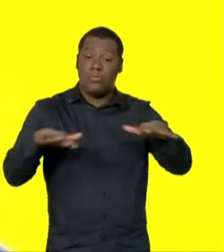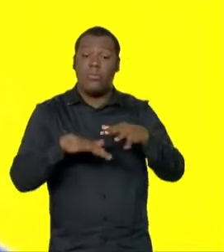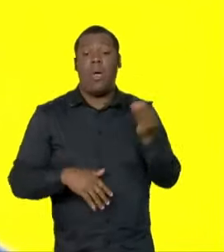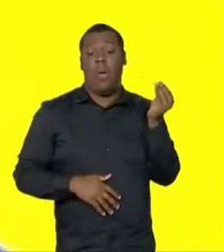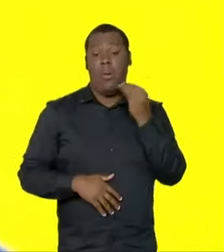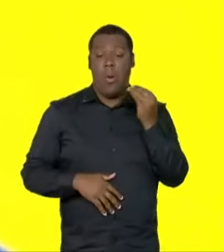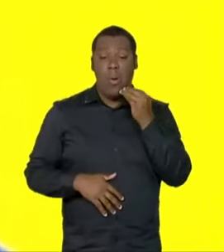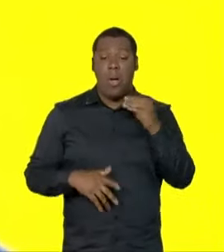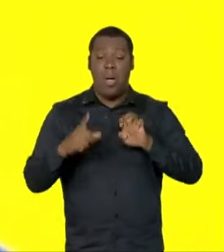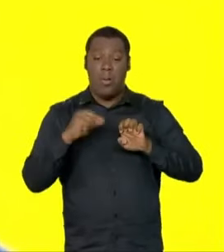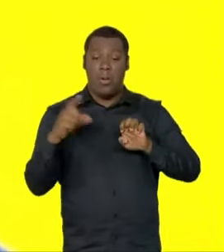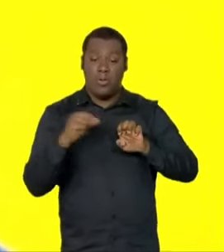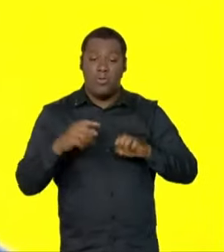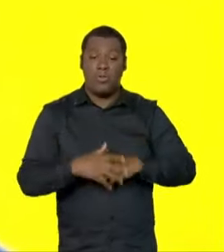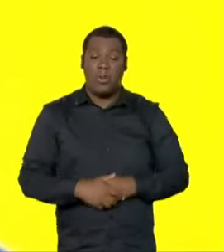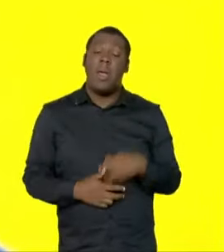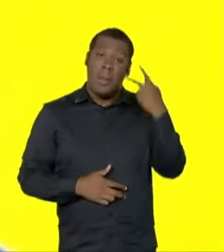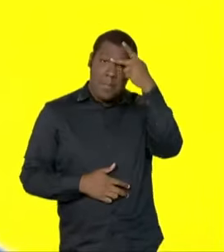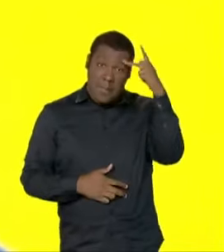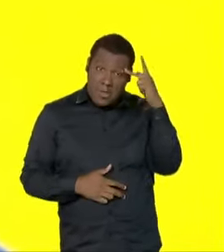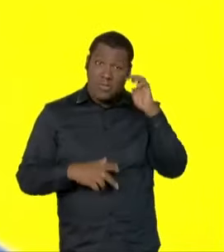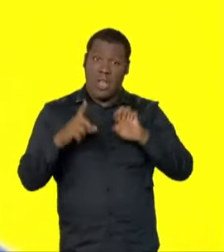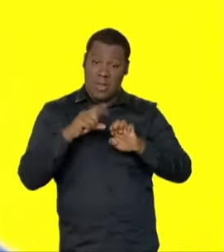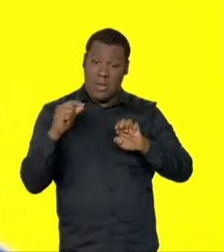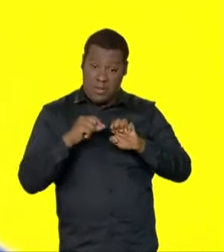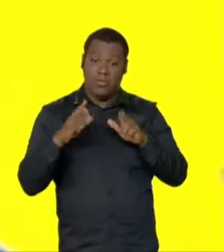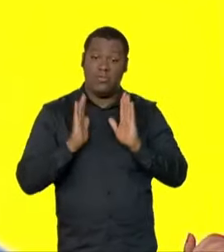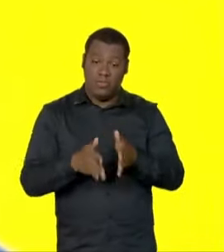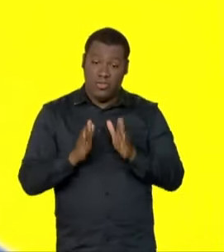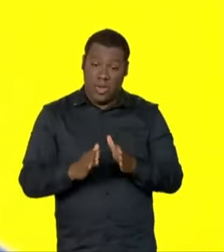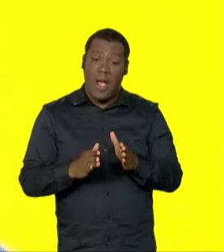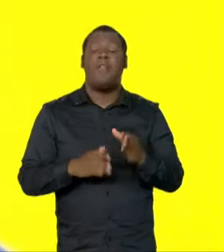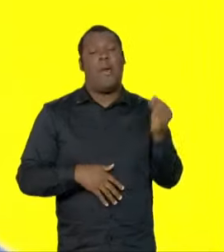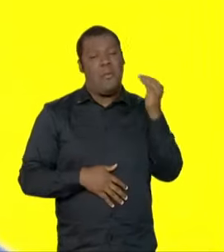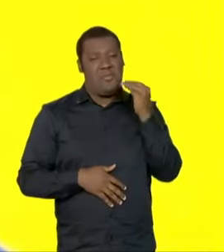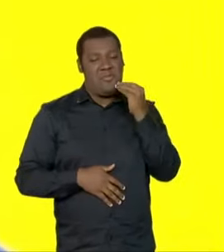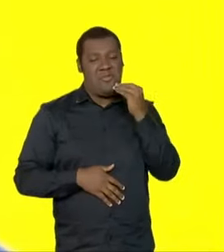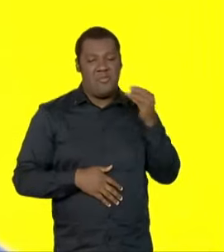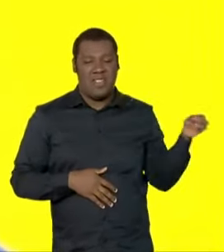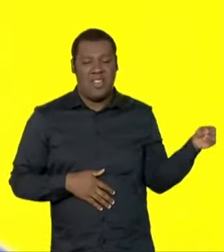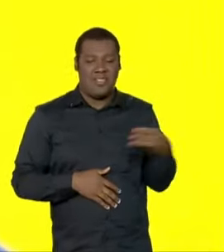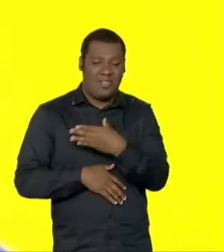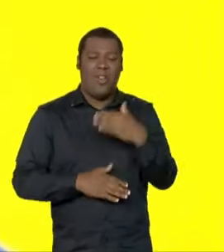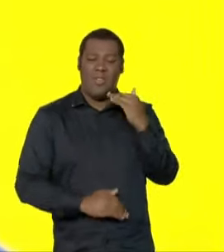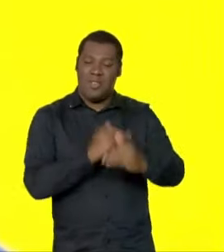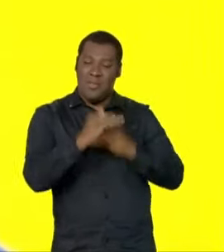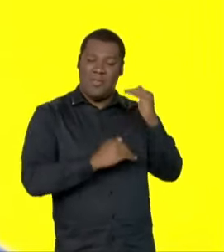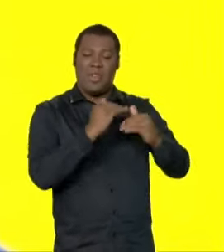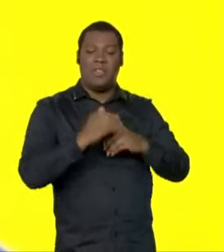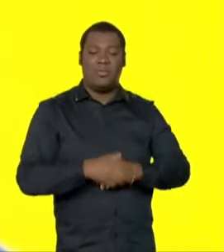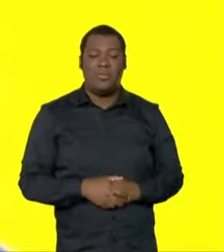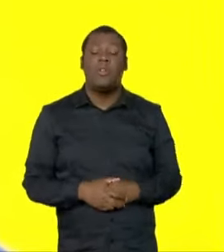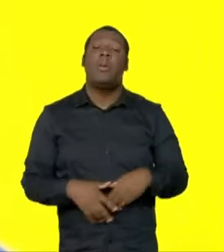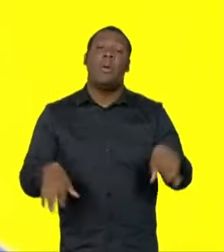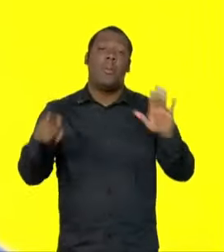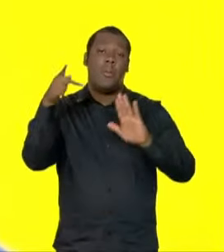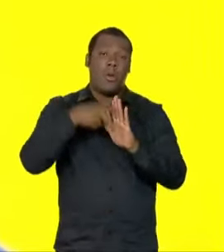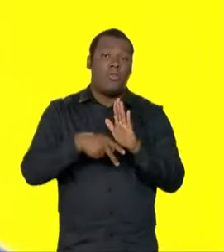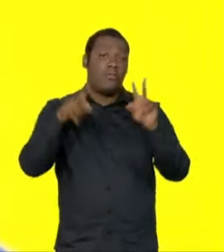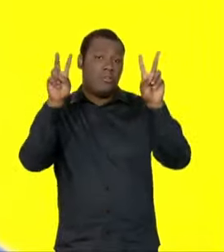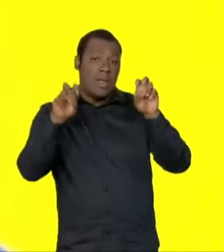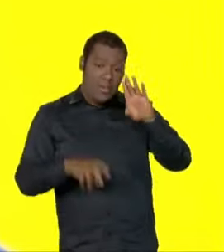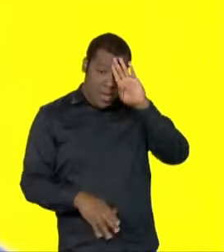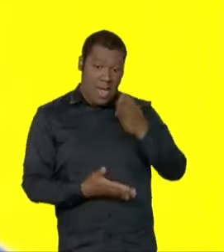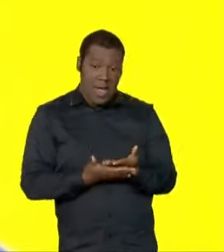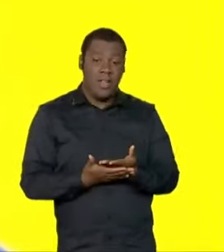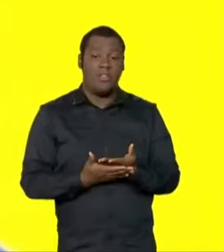possam empreender e para que aqueles que já empreendem também tenham novas oportunidades de crescer. O Acredita no Primeiro Passo